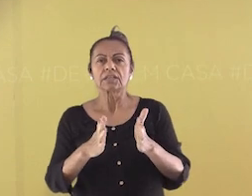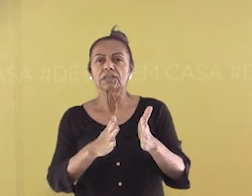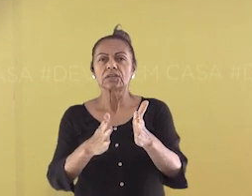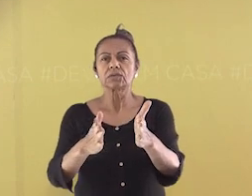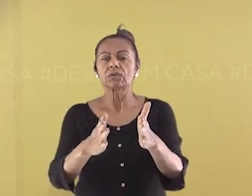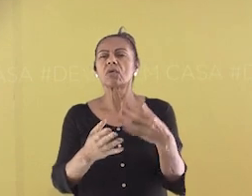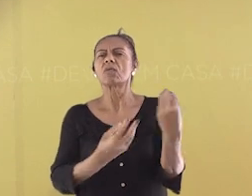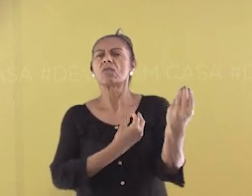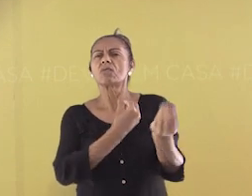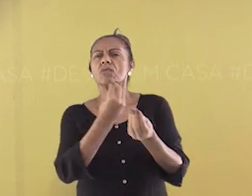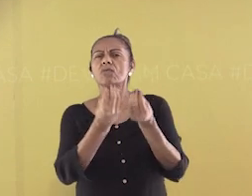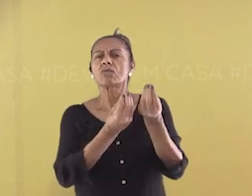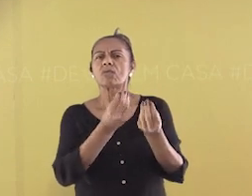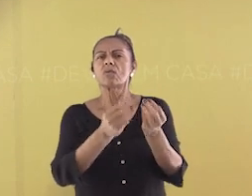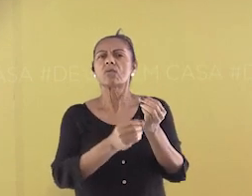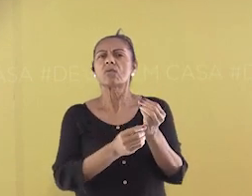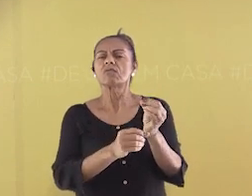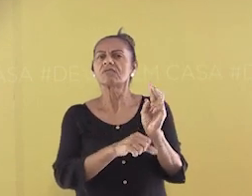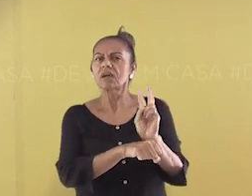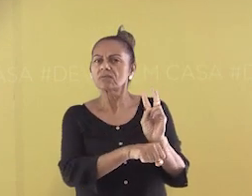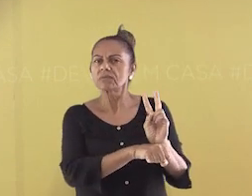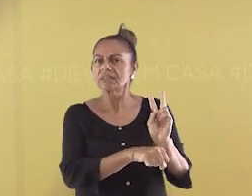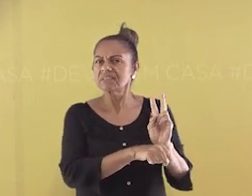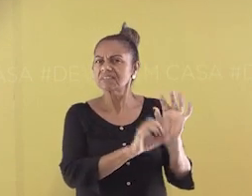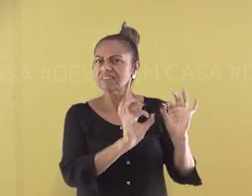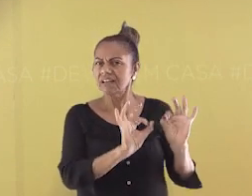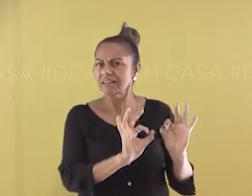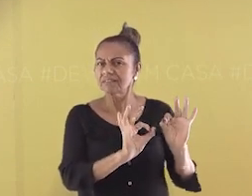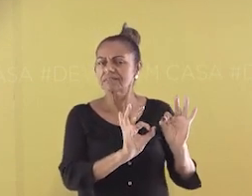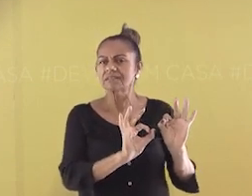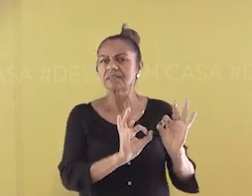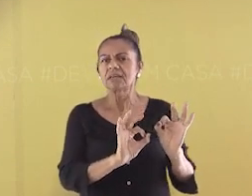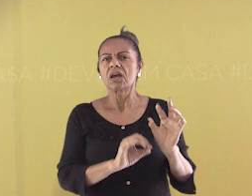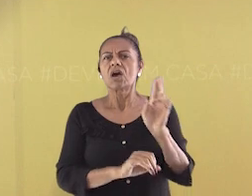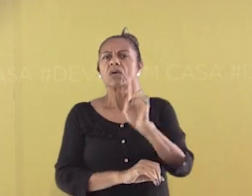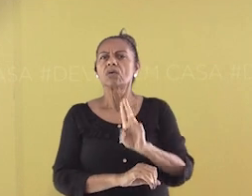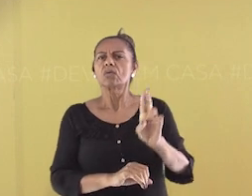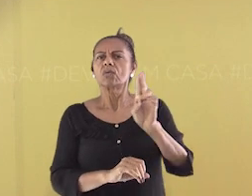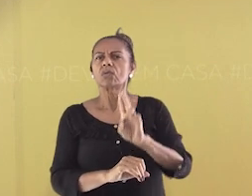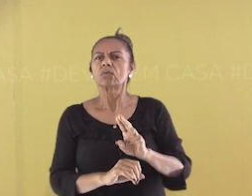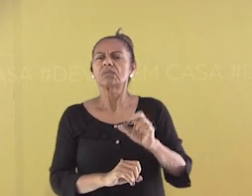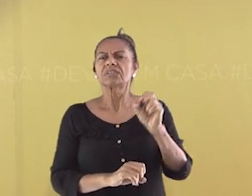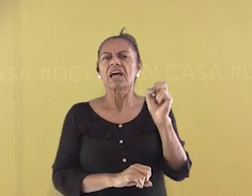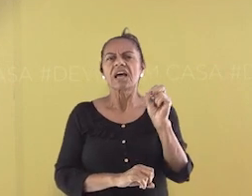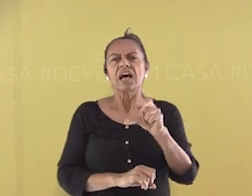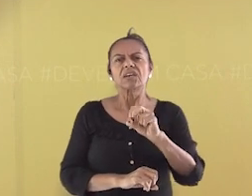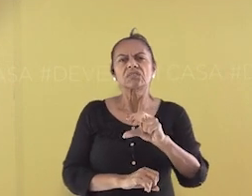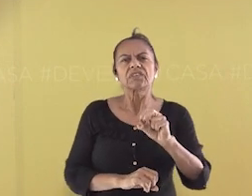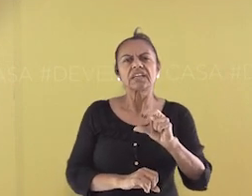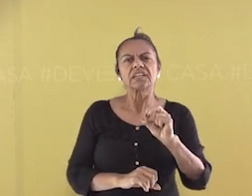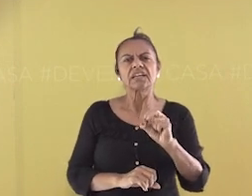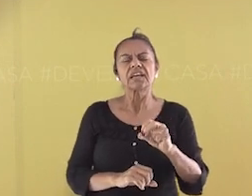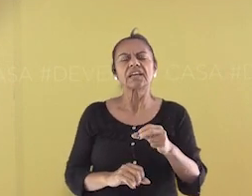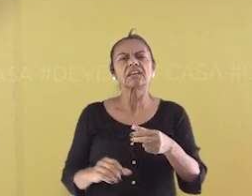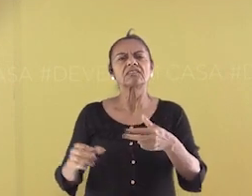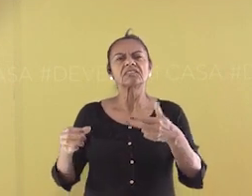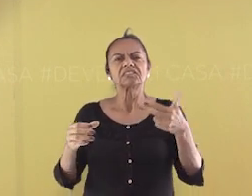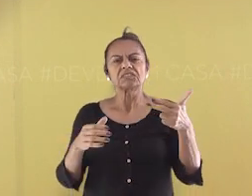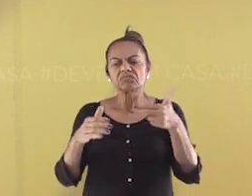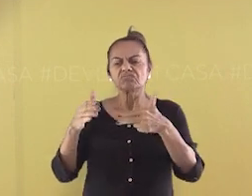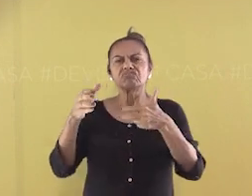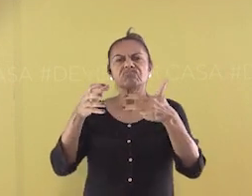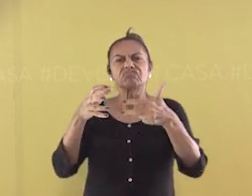ambiente? O uso de agrotóxicos, por exemplo, é usado de forma responsável? Já já